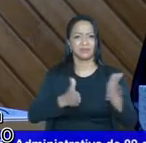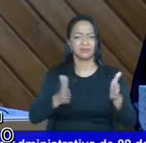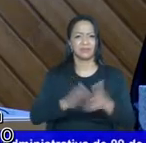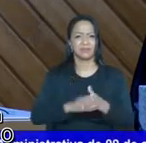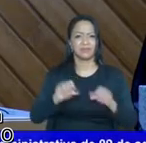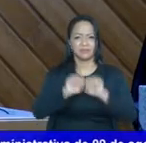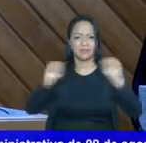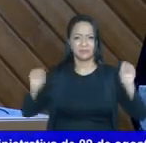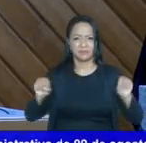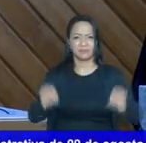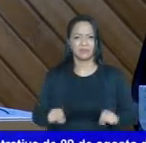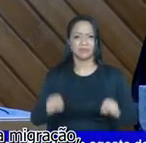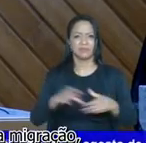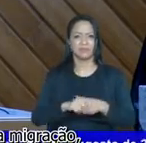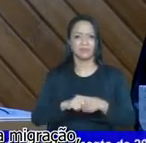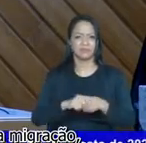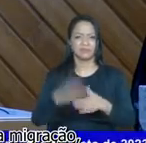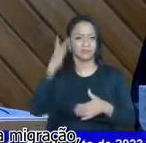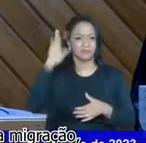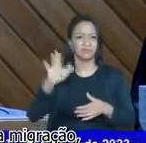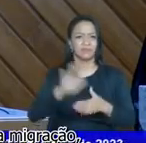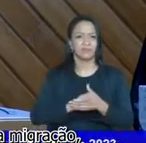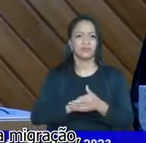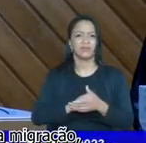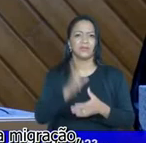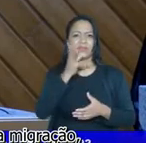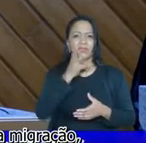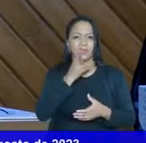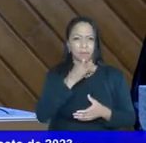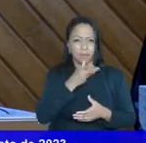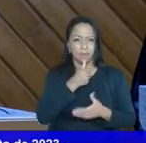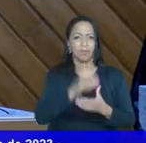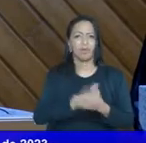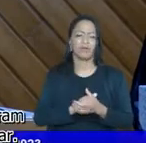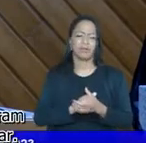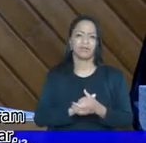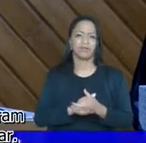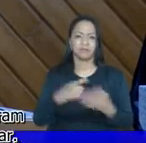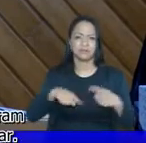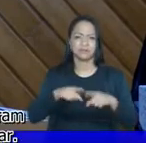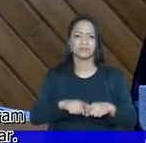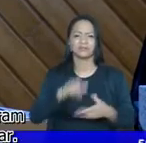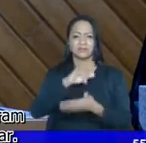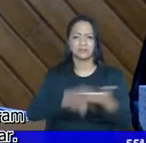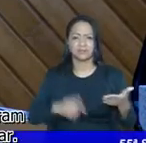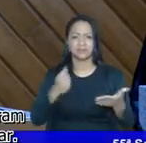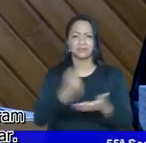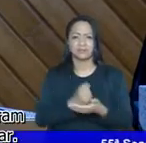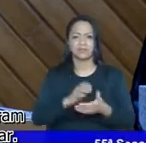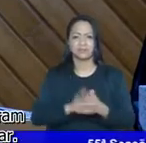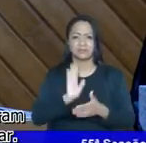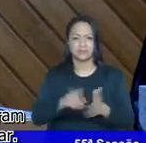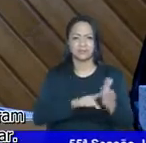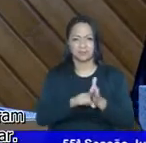sistema migra ela verba para o cerrada, sistema. usa Eu não sei, deve óculos, ter ocorrido alguma cabelos demora pretos. nessa migração. Né? Então, esses documentos eles Então, fazem eles parte já da foram analisados